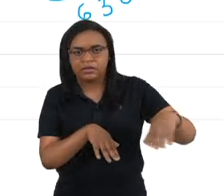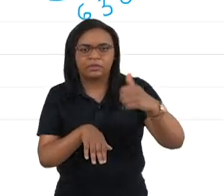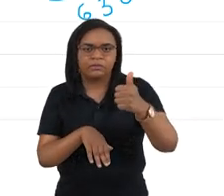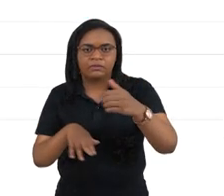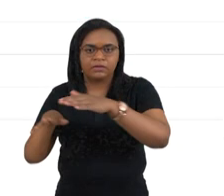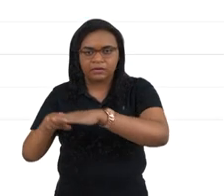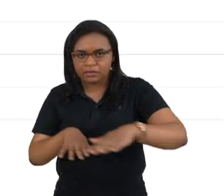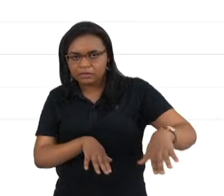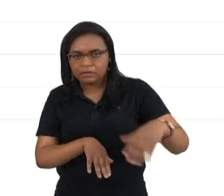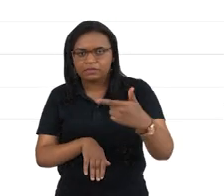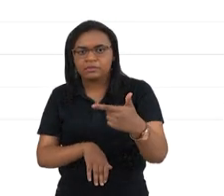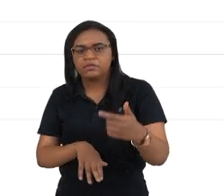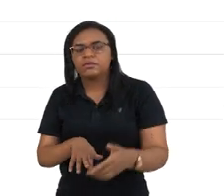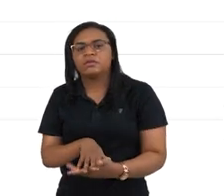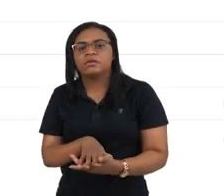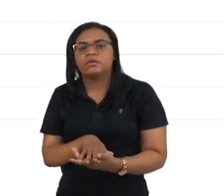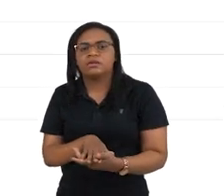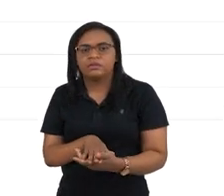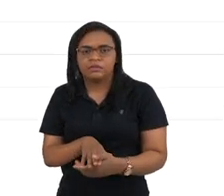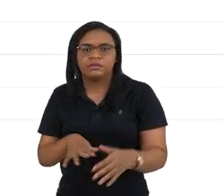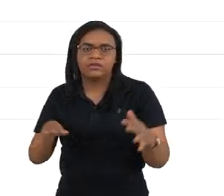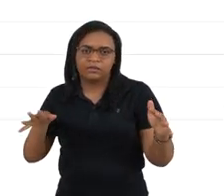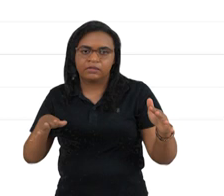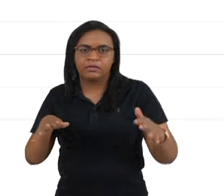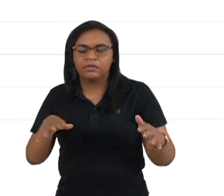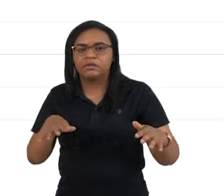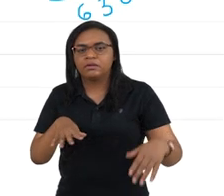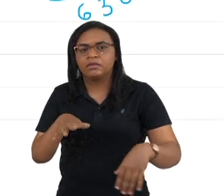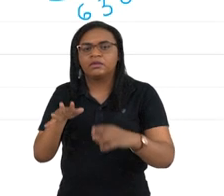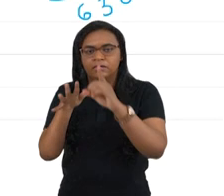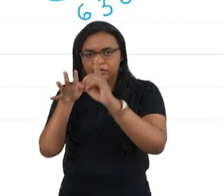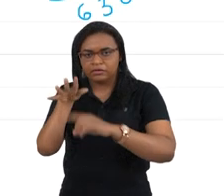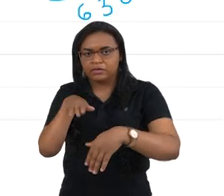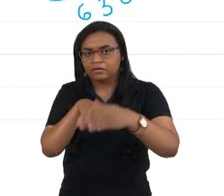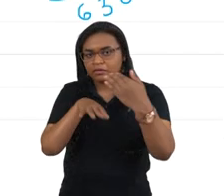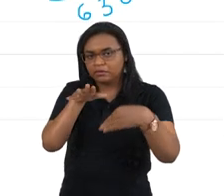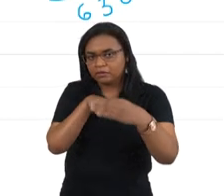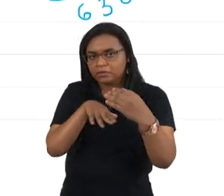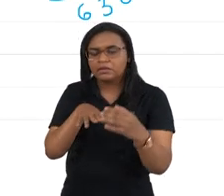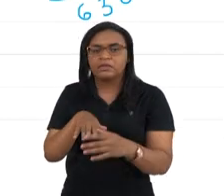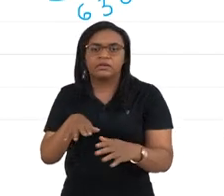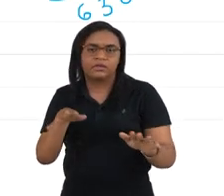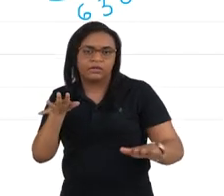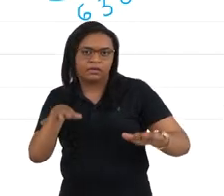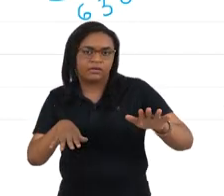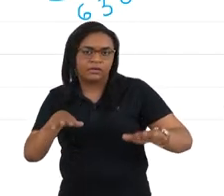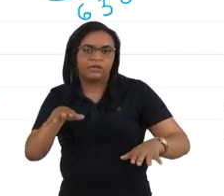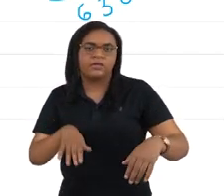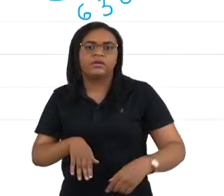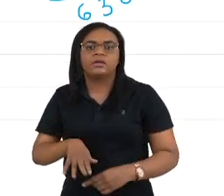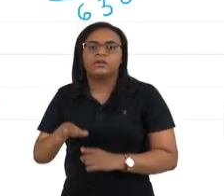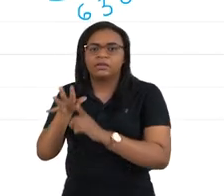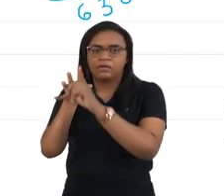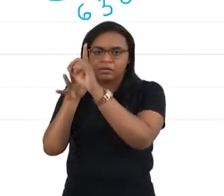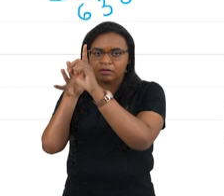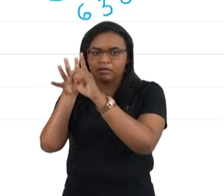tá, gente? Identificar se as grandezas são diretamente ou inversamente proporcionais, o raciocínio das setas, né, se estiverem no